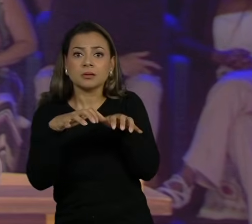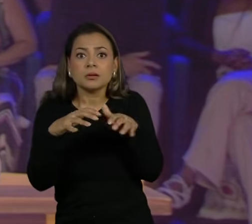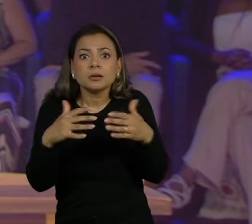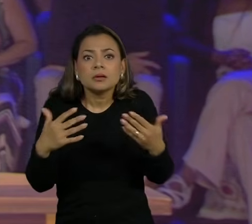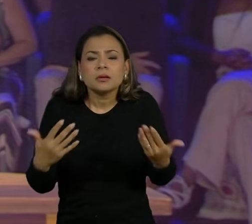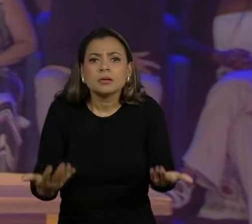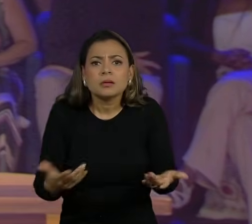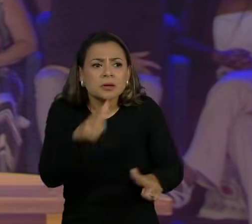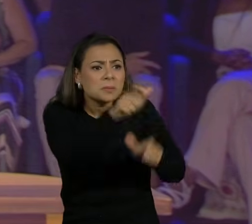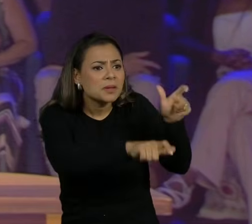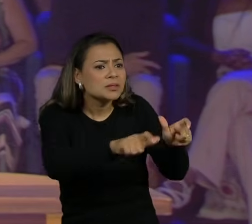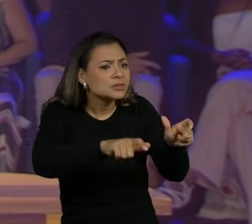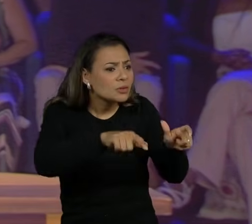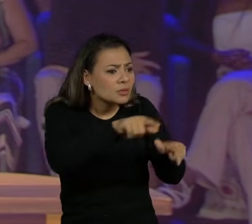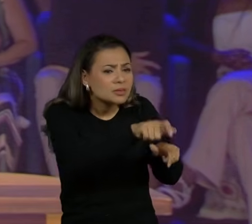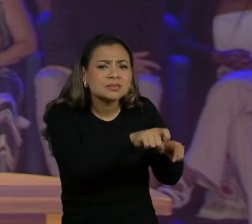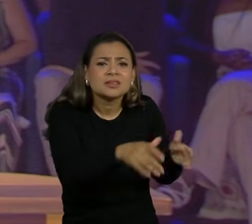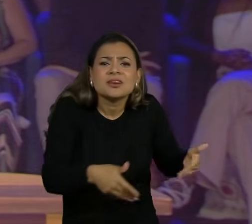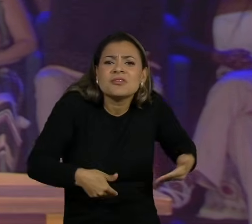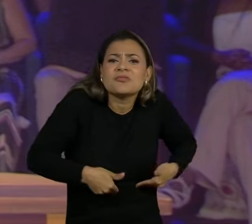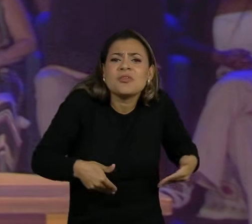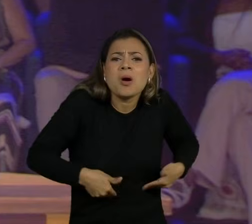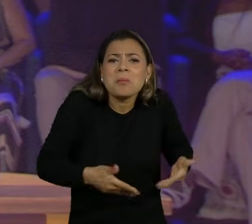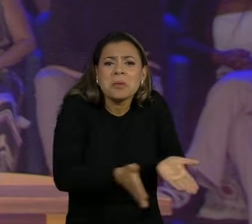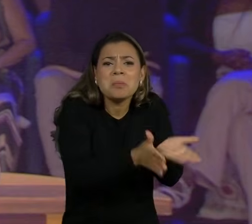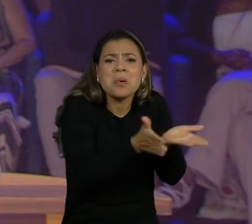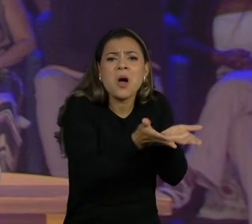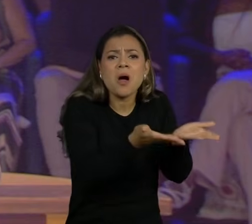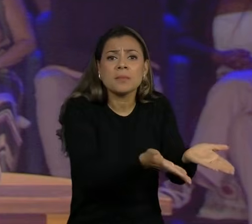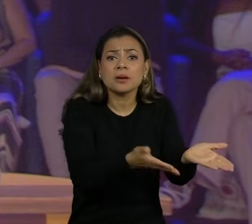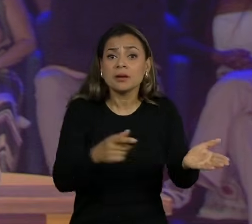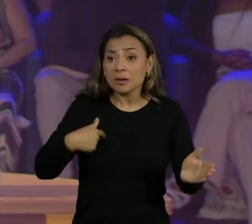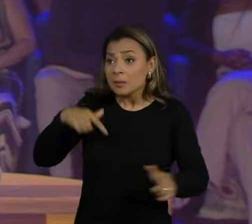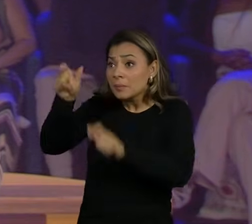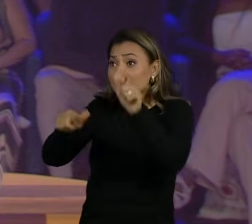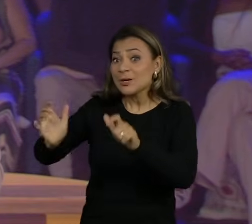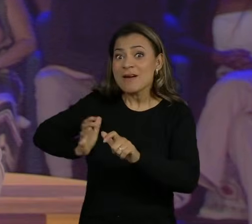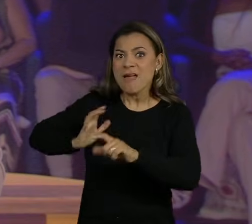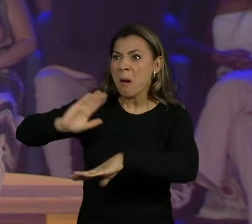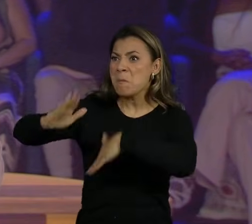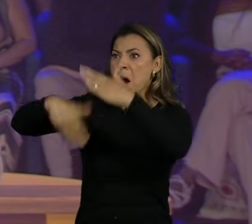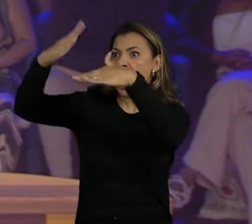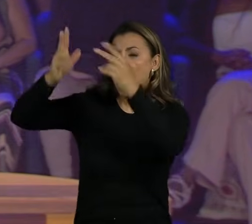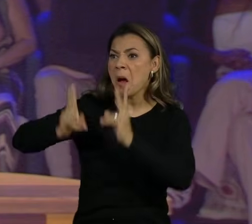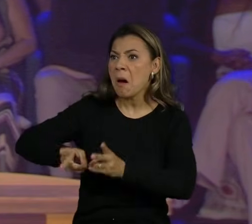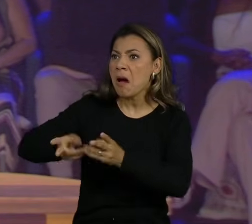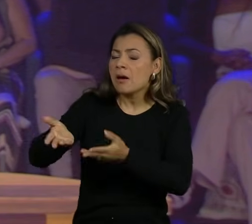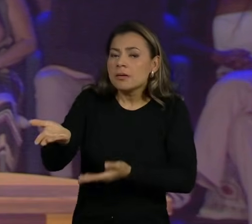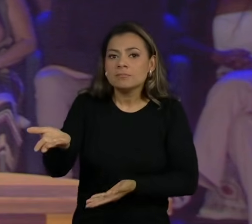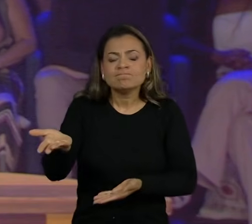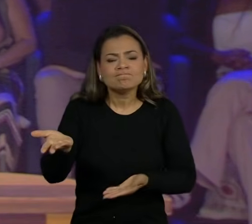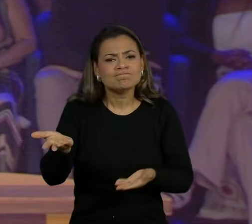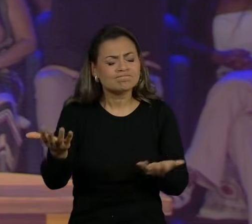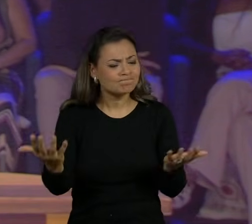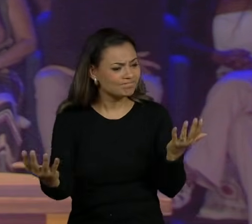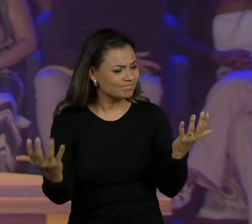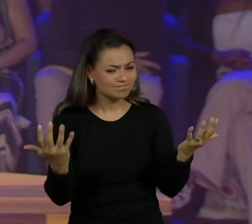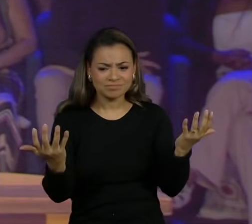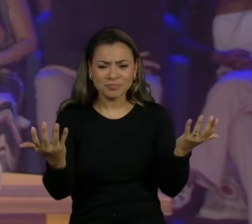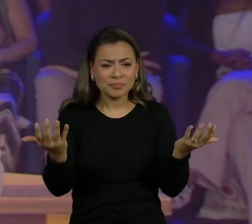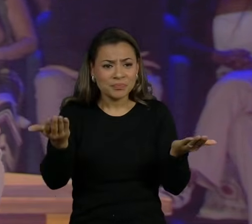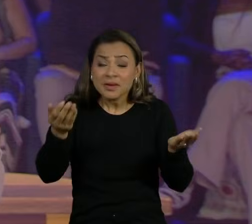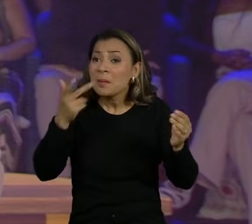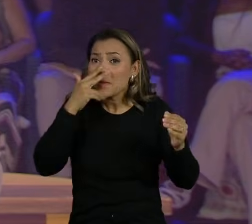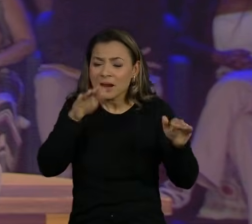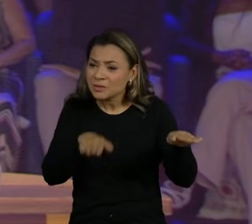pessoas passando fome, enquanto a riqueza de alguns não para de crescer? Triste mundo em que com a